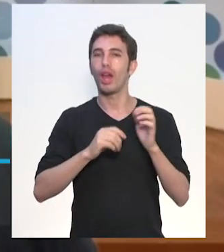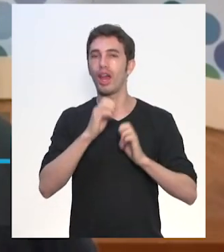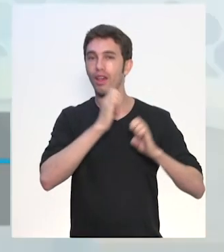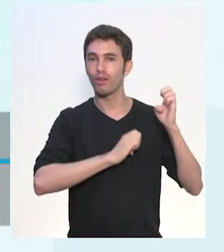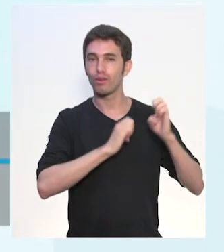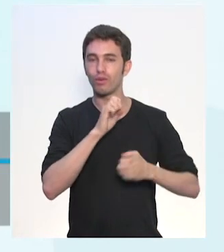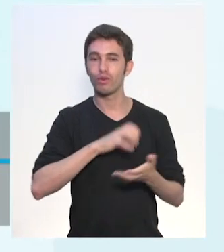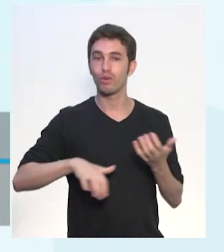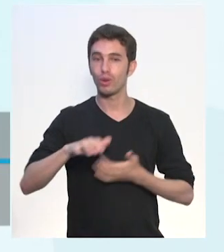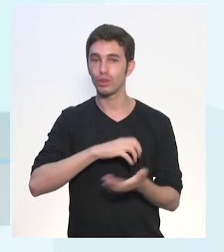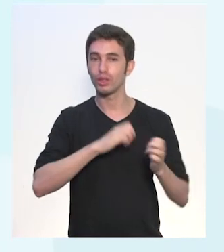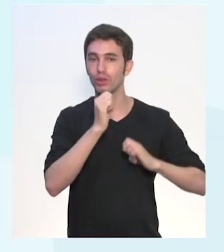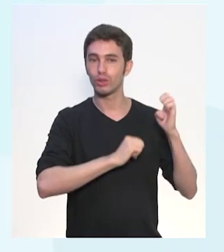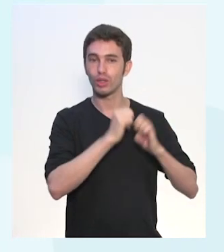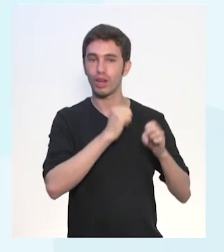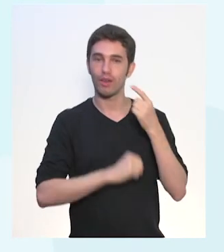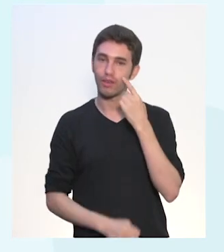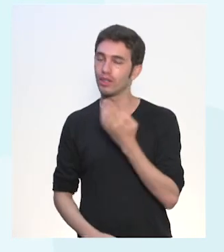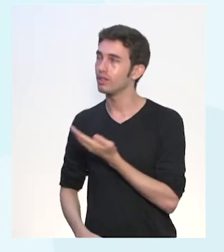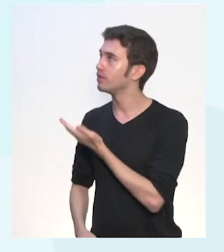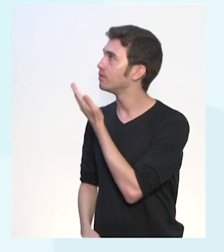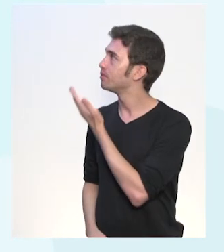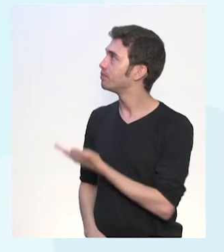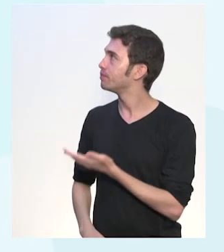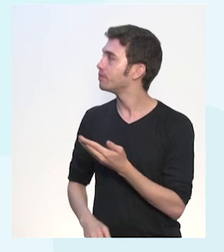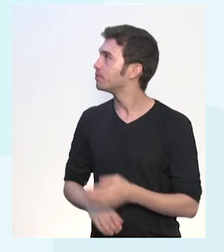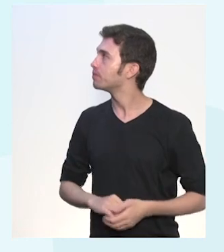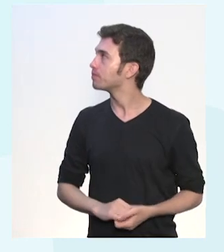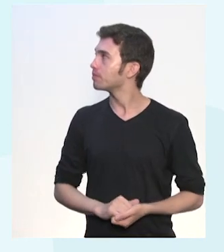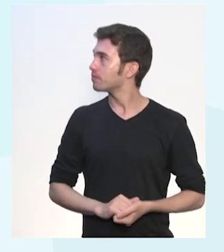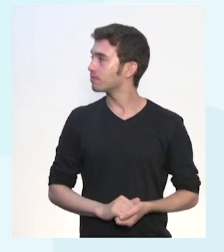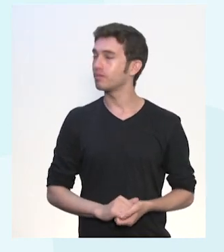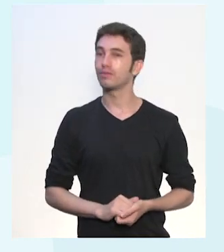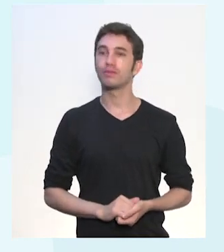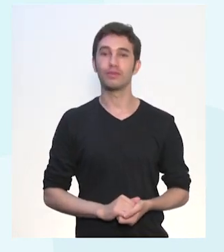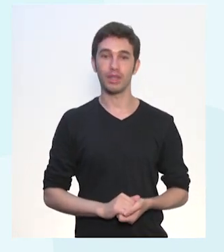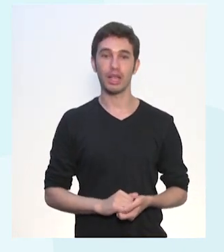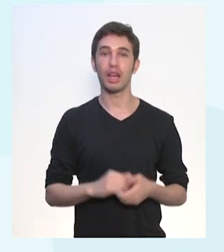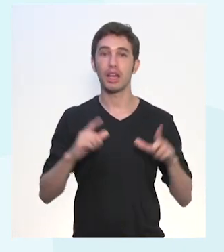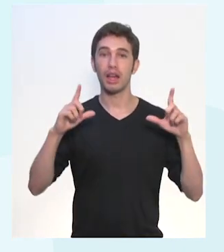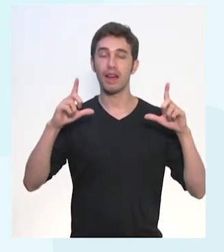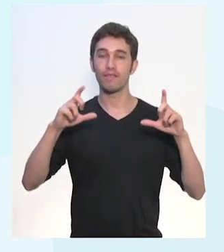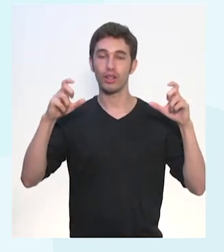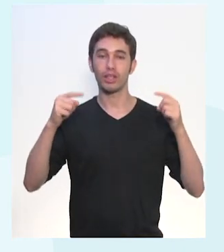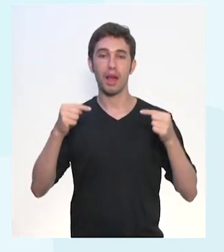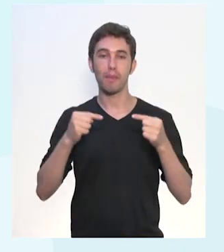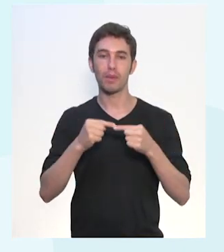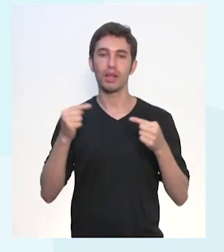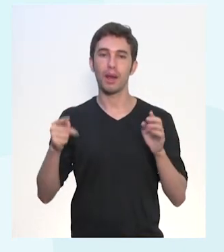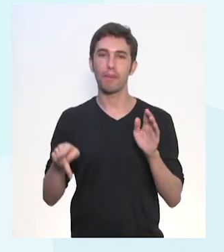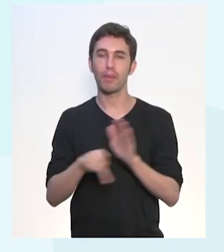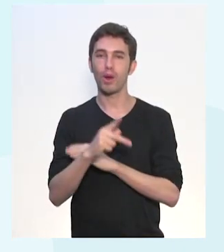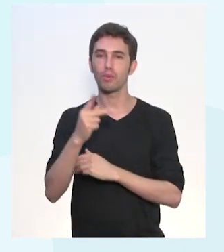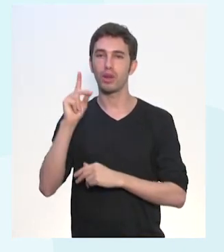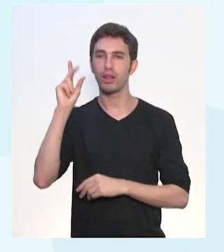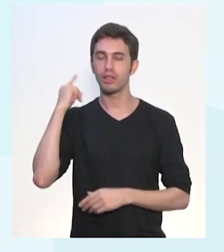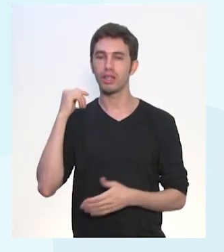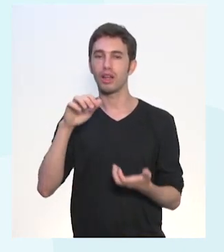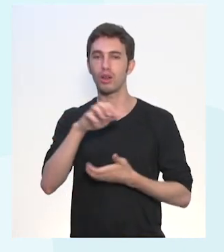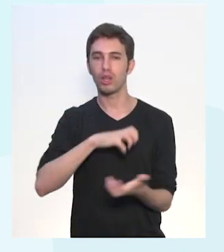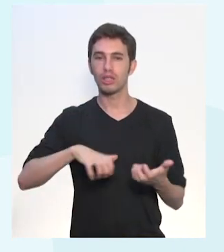vamos aí acompanhar na tela aí para vocês. Vocês vão ver a imagem, né, que é uma imagem aí típica da revolução industrial, é